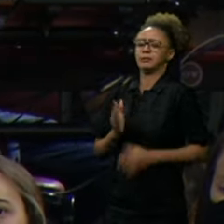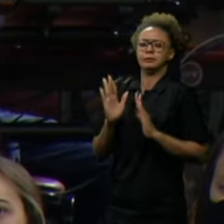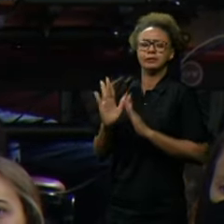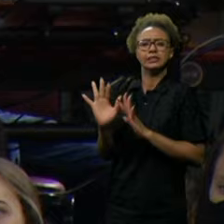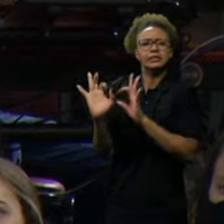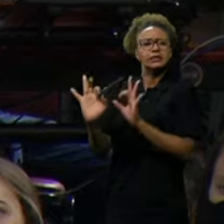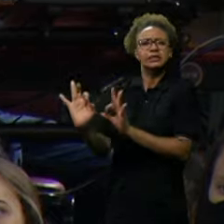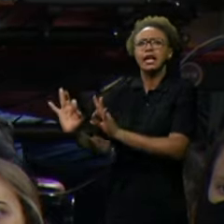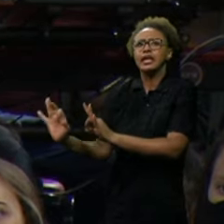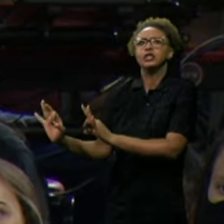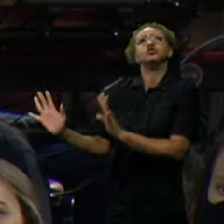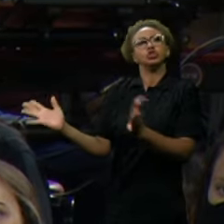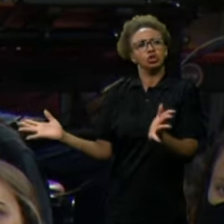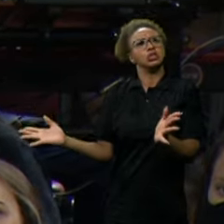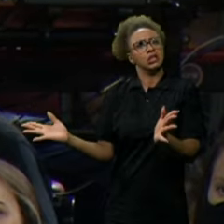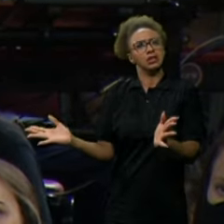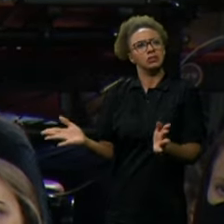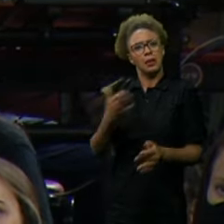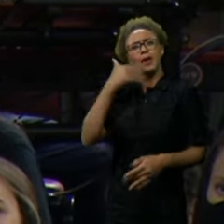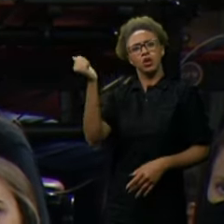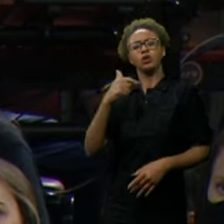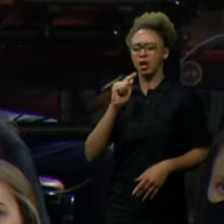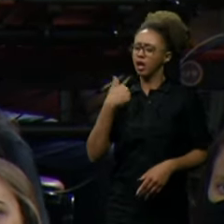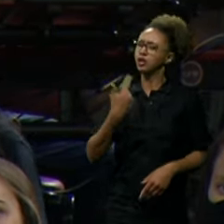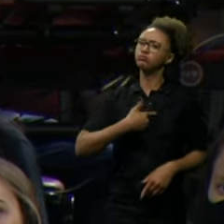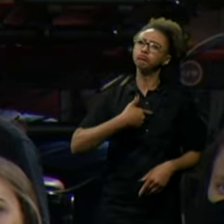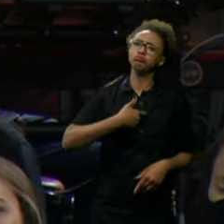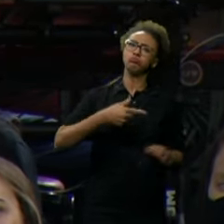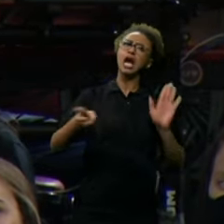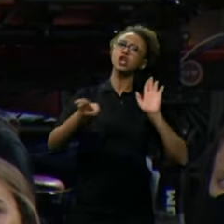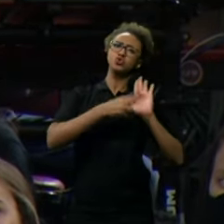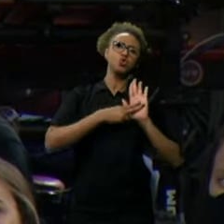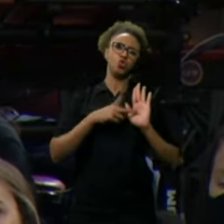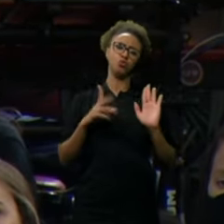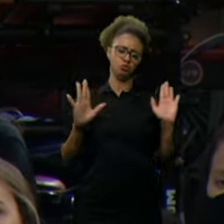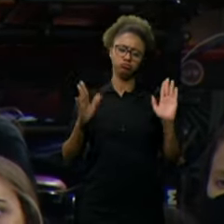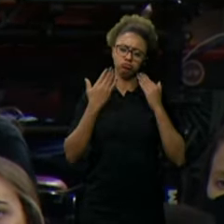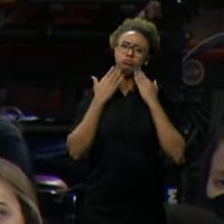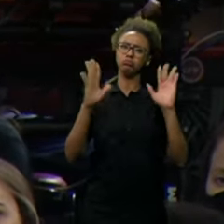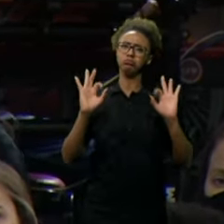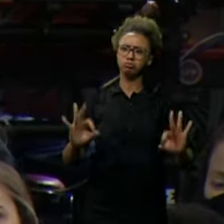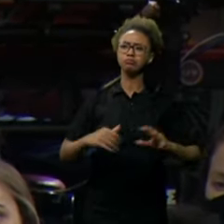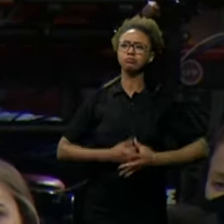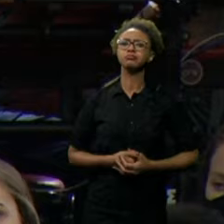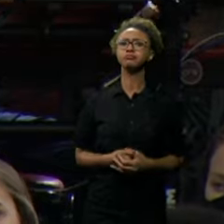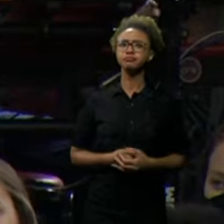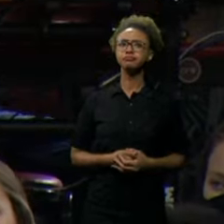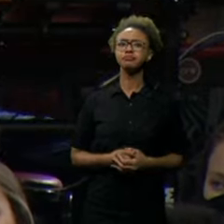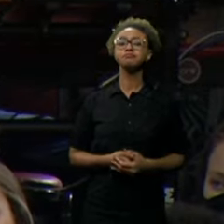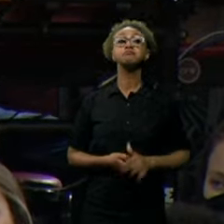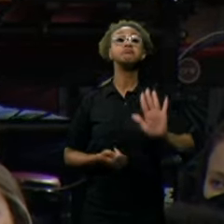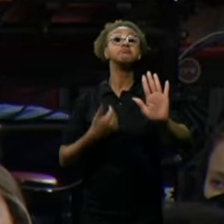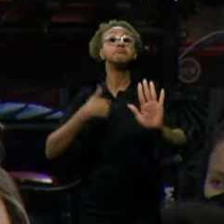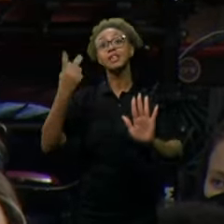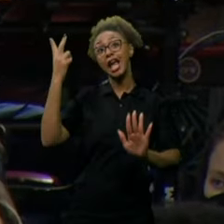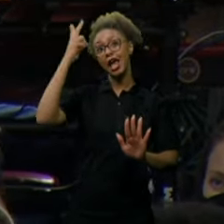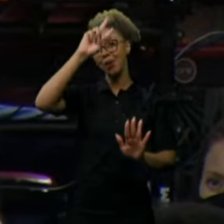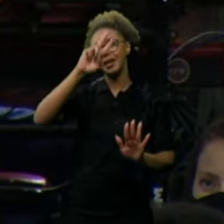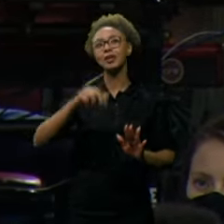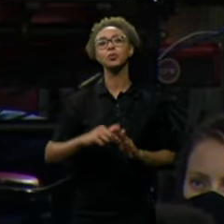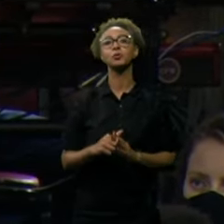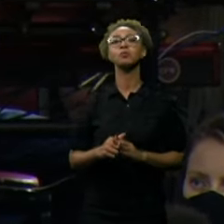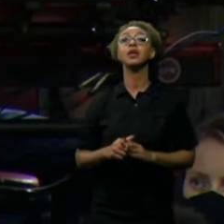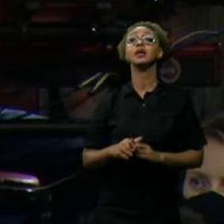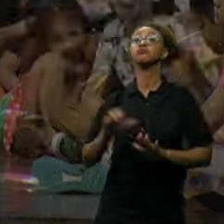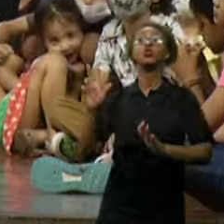mais né diante de Deus a gente reconhece isso não tem dificuldade de reconhecer isso não e eu me lembro eu chegar em lugar